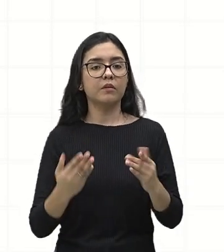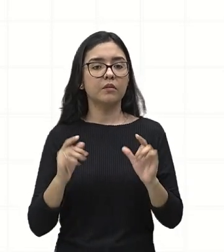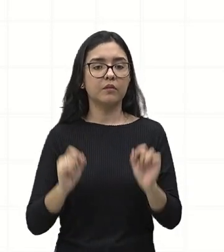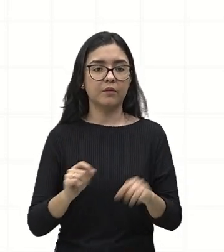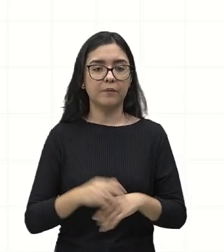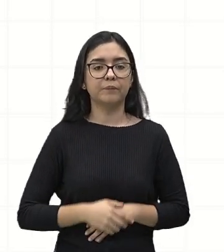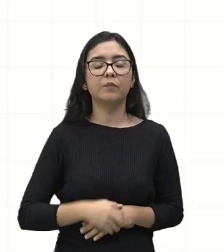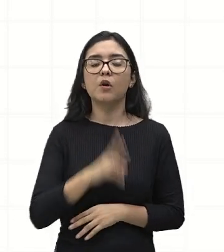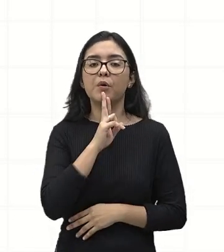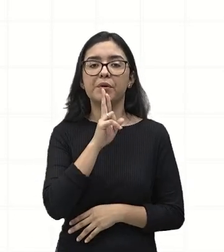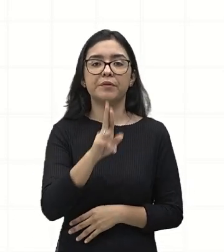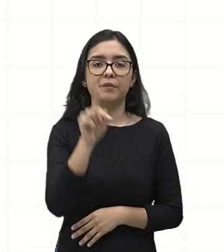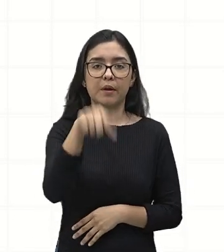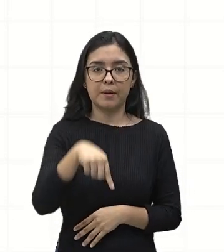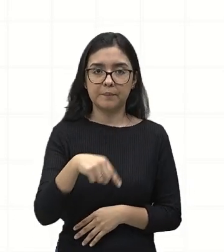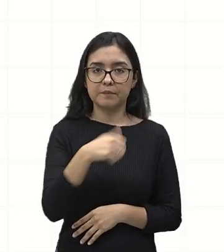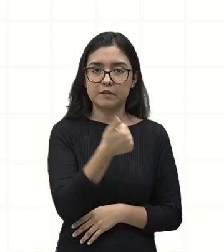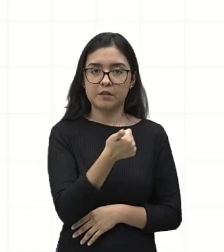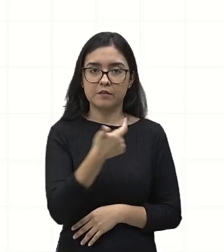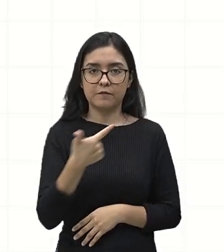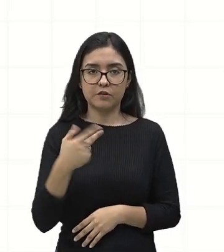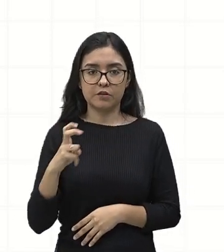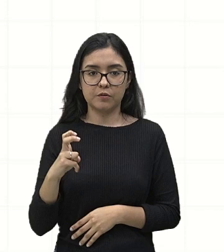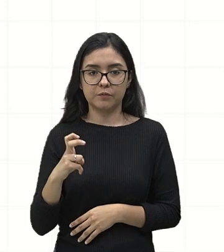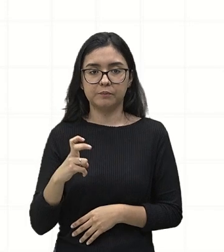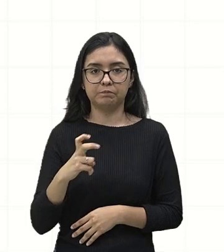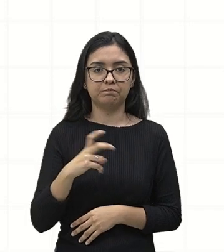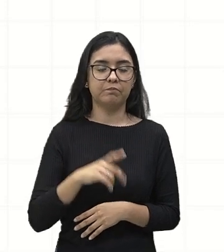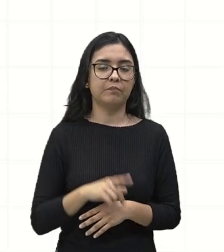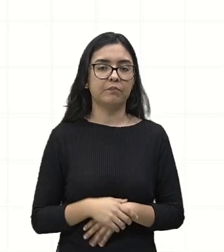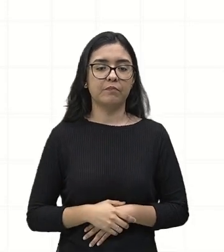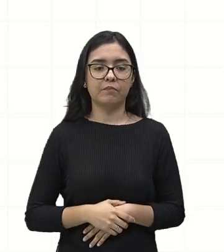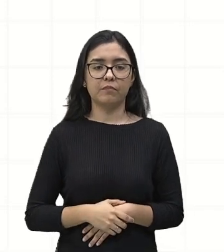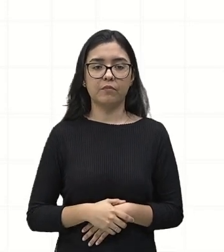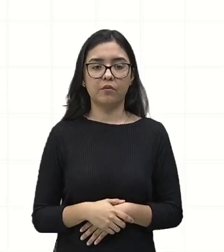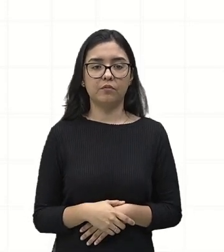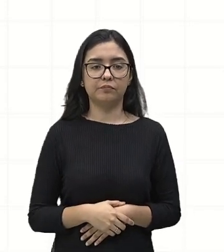é o resultado aqui, né? 125.